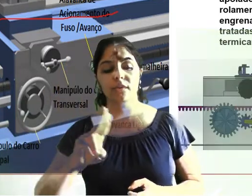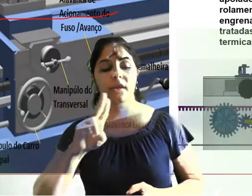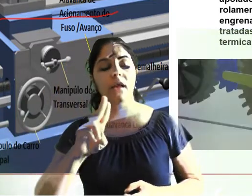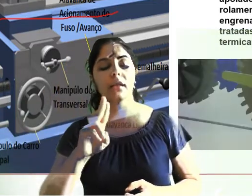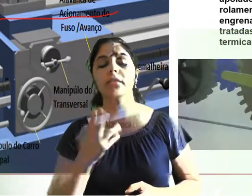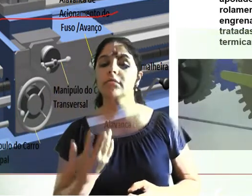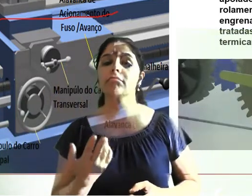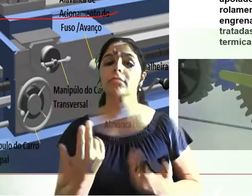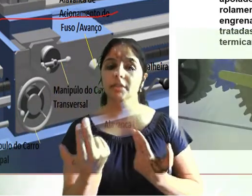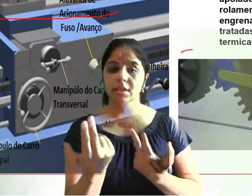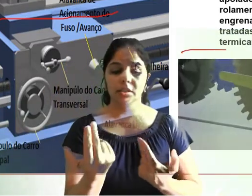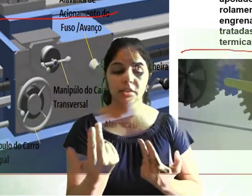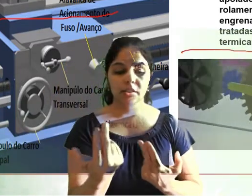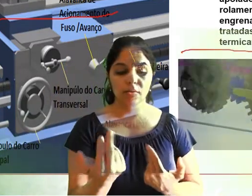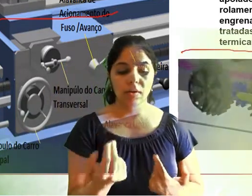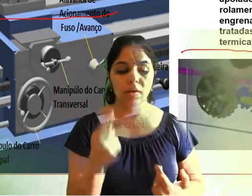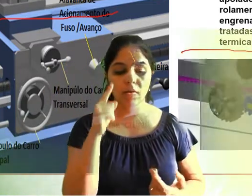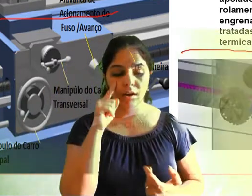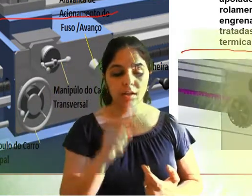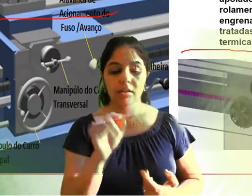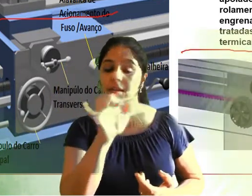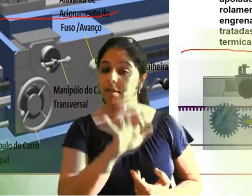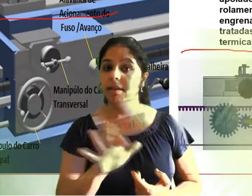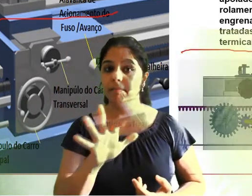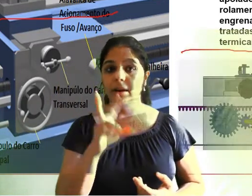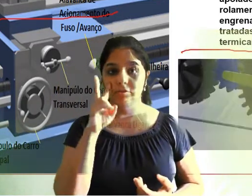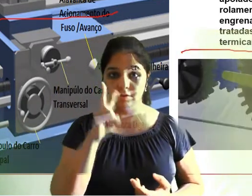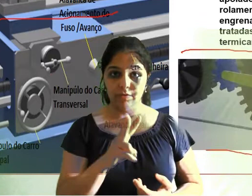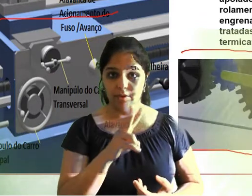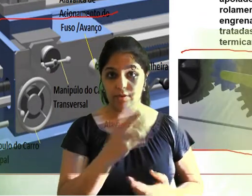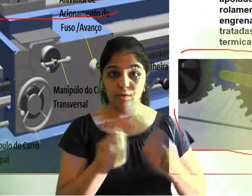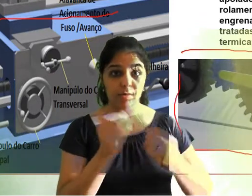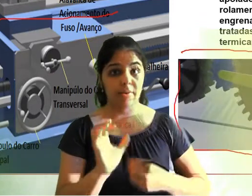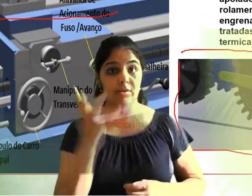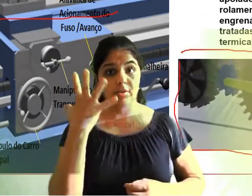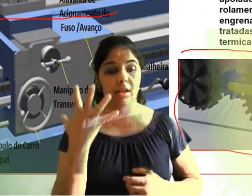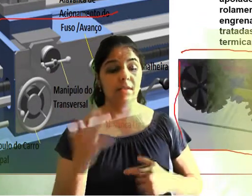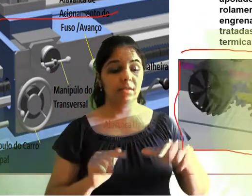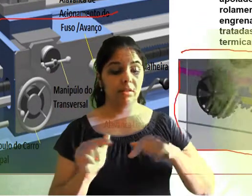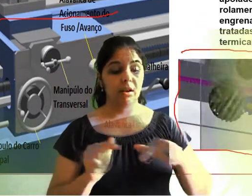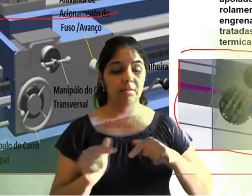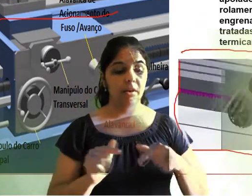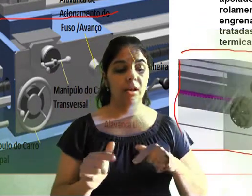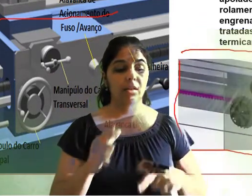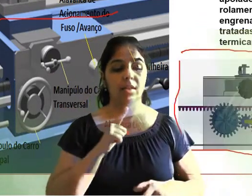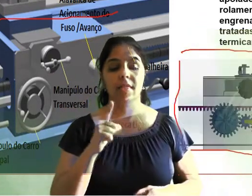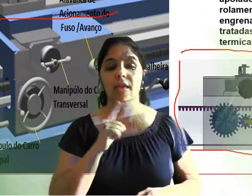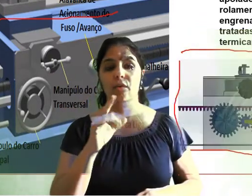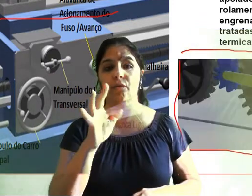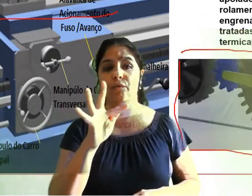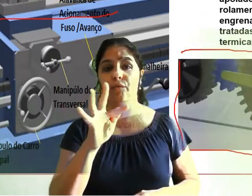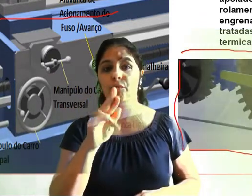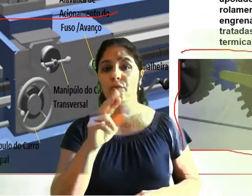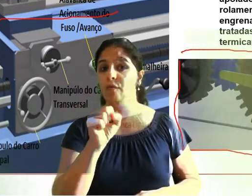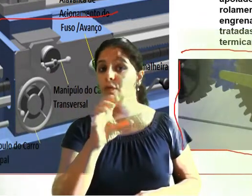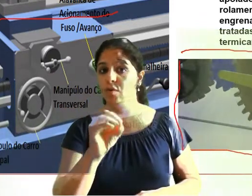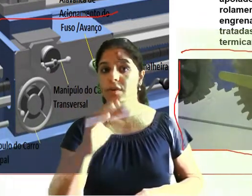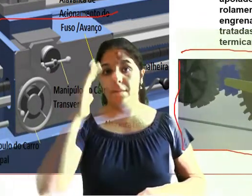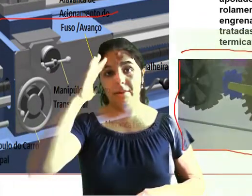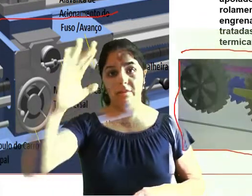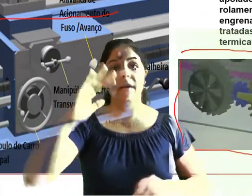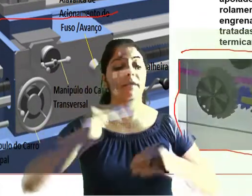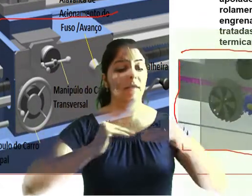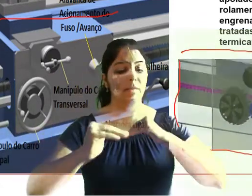é utilizado igual aqui nessa animação aqui, ó. Ele tem um fuso principal aqui que ele